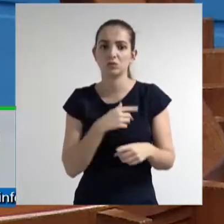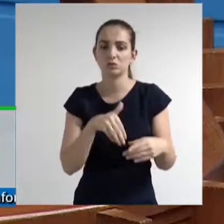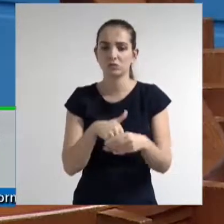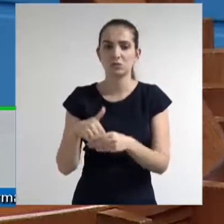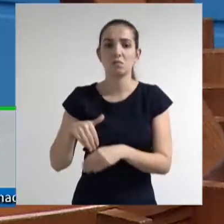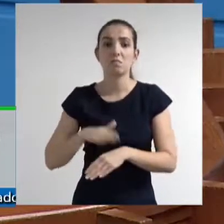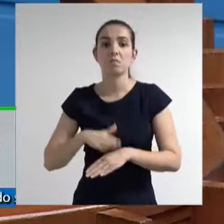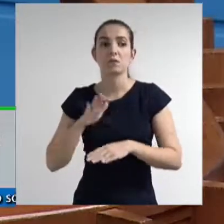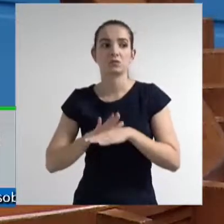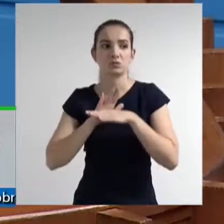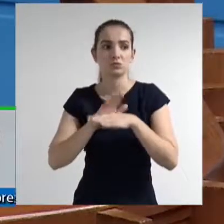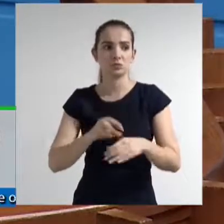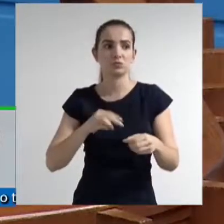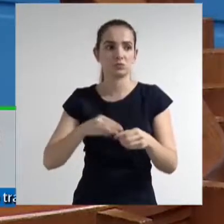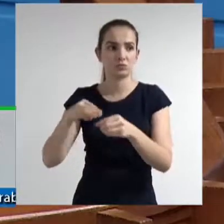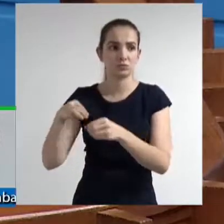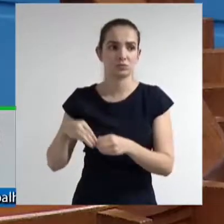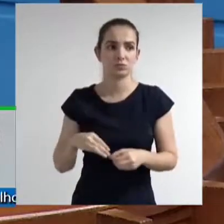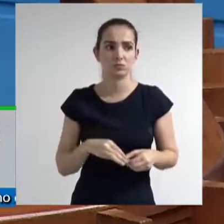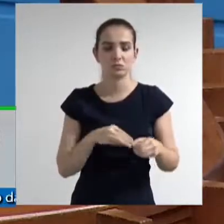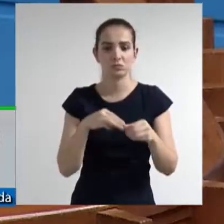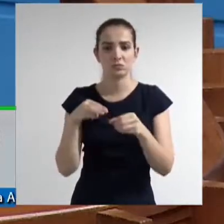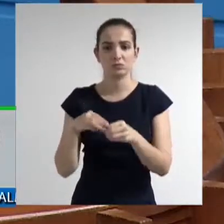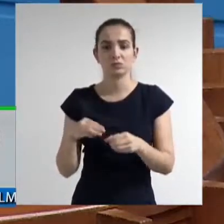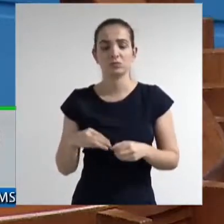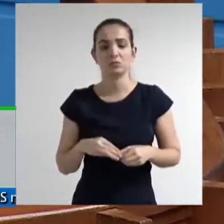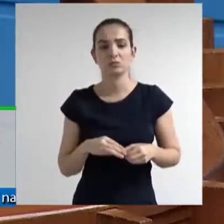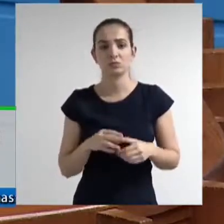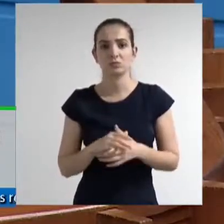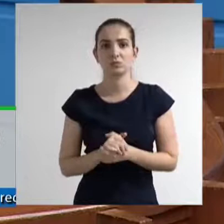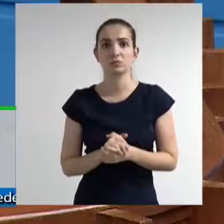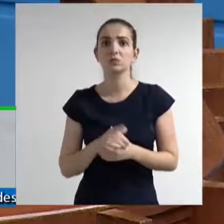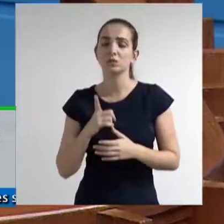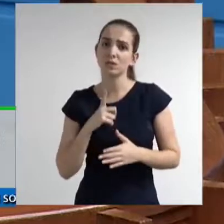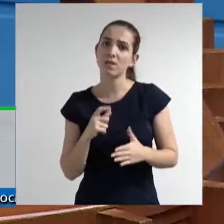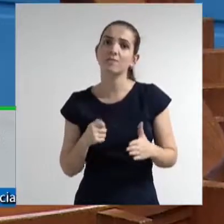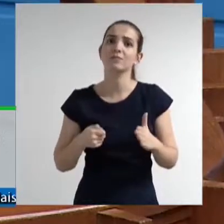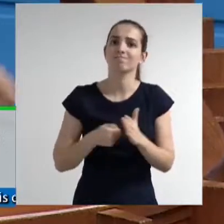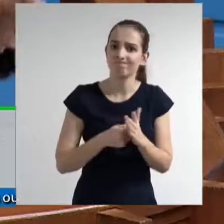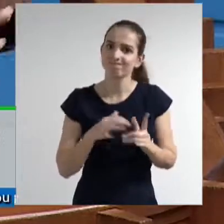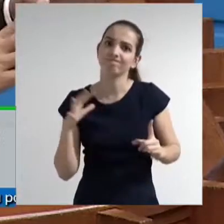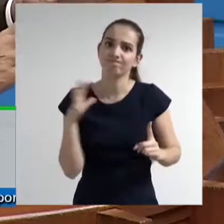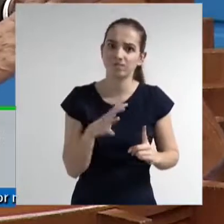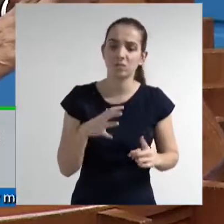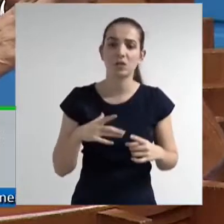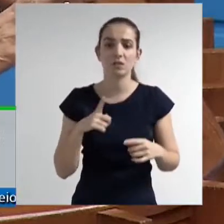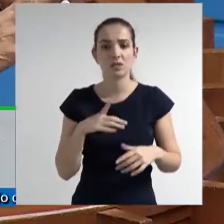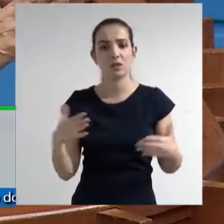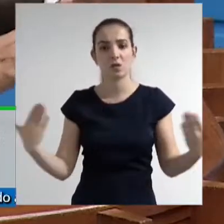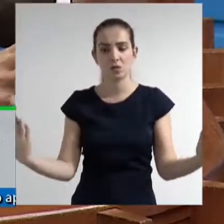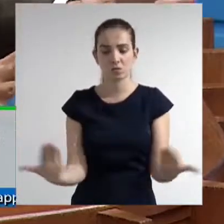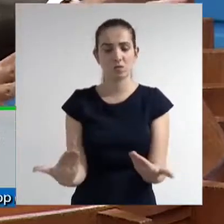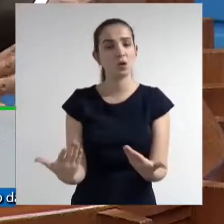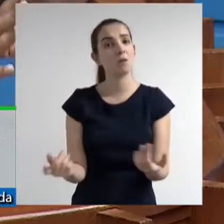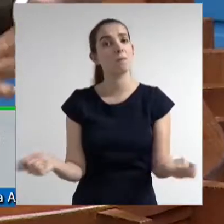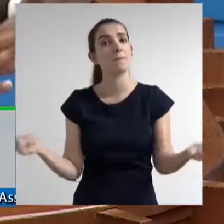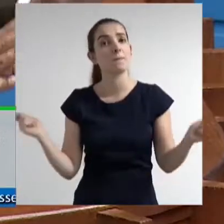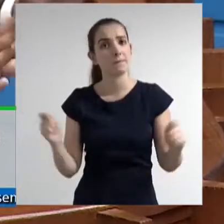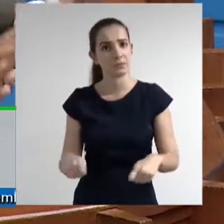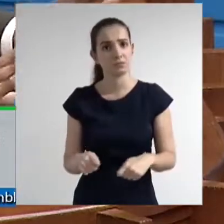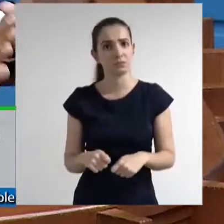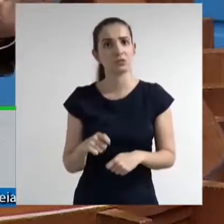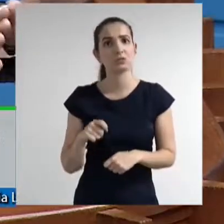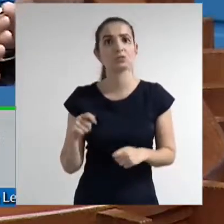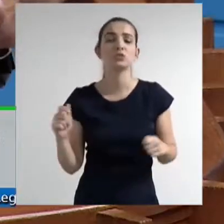municípios e pelos munícipes atingidos e que tem agora uma possibilidade de